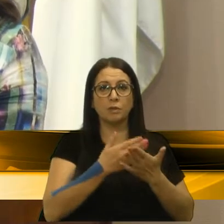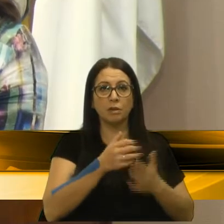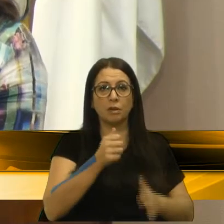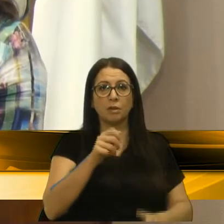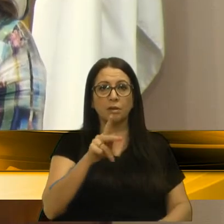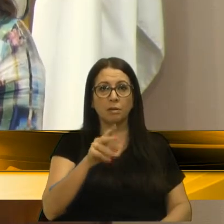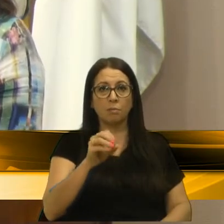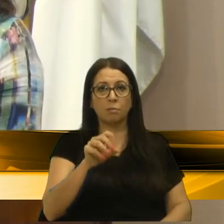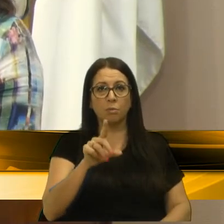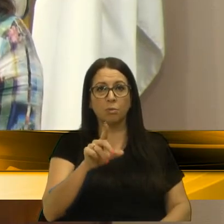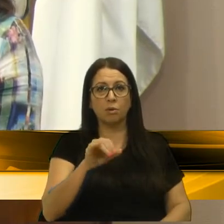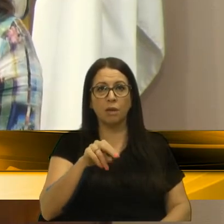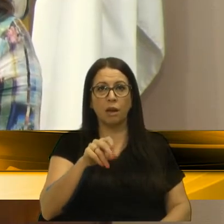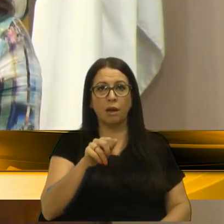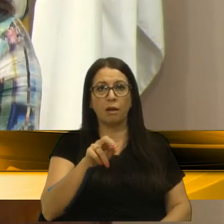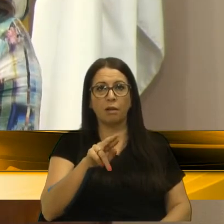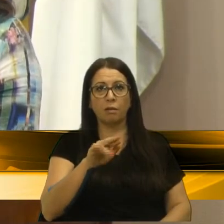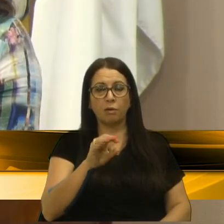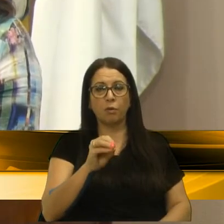Apolinário